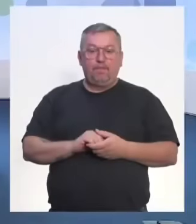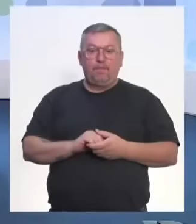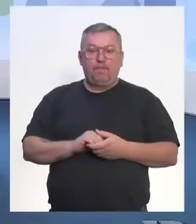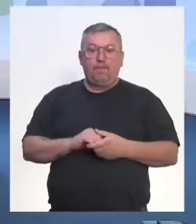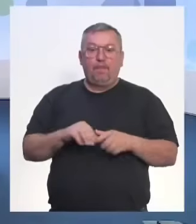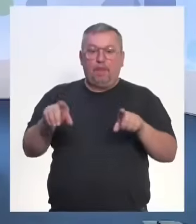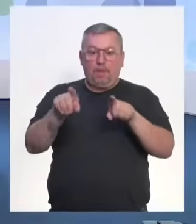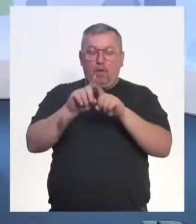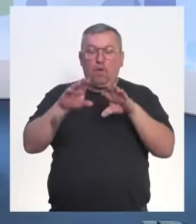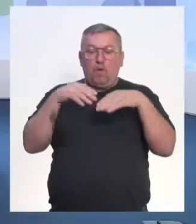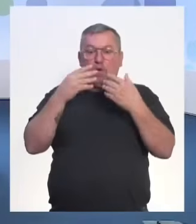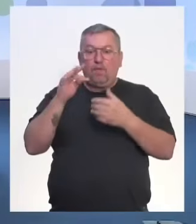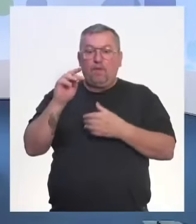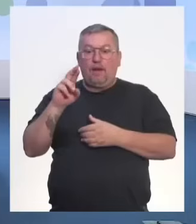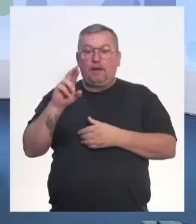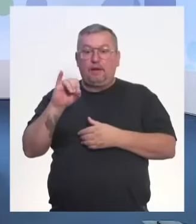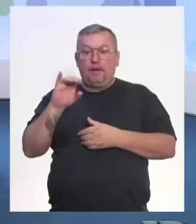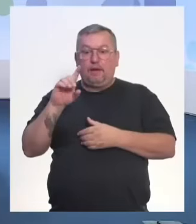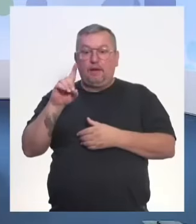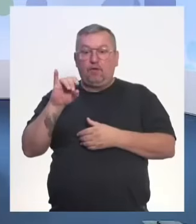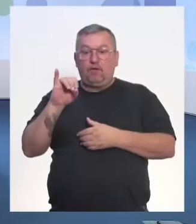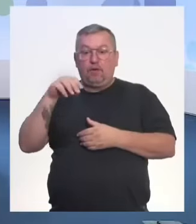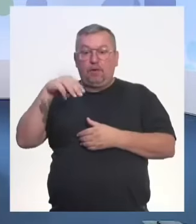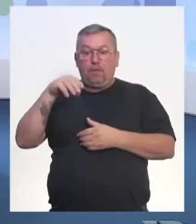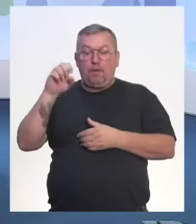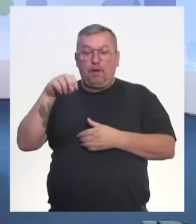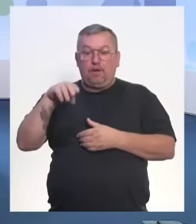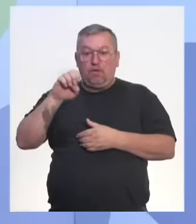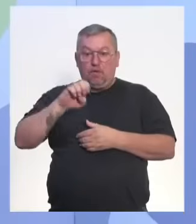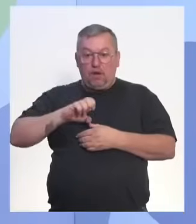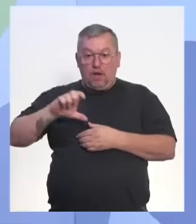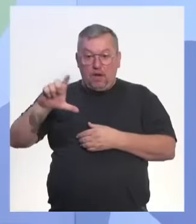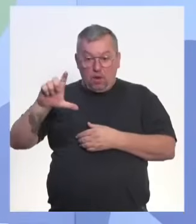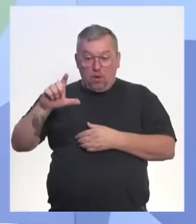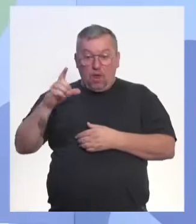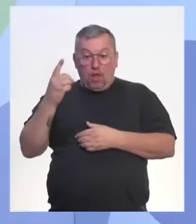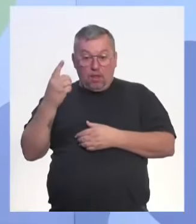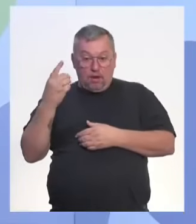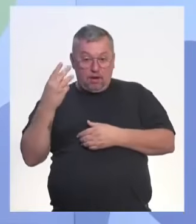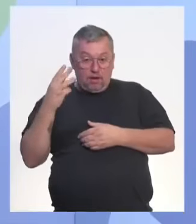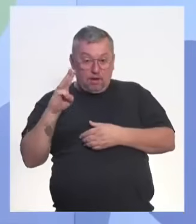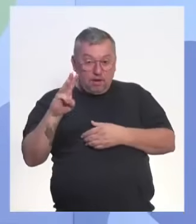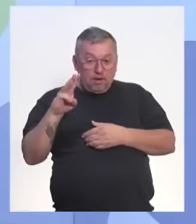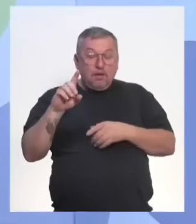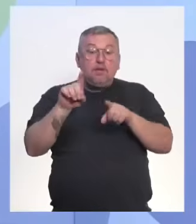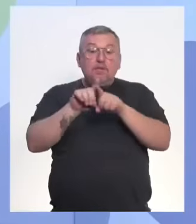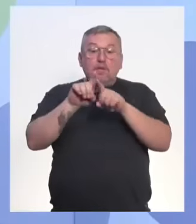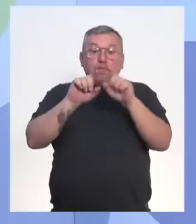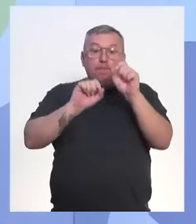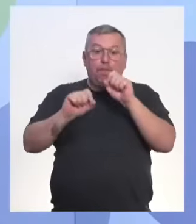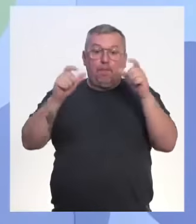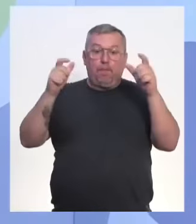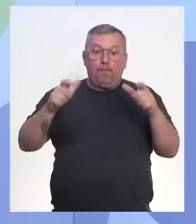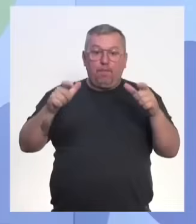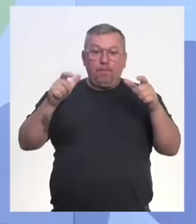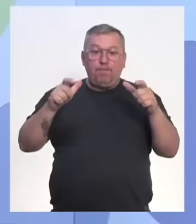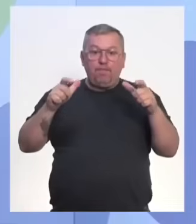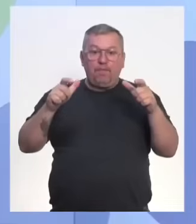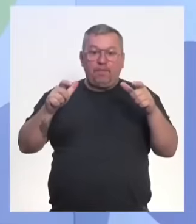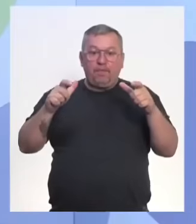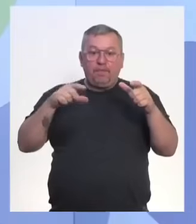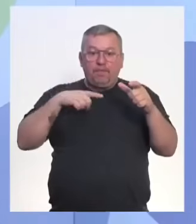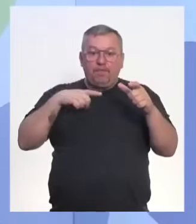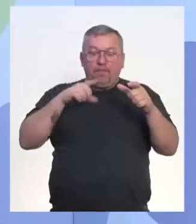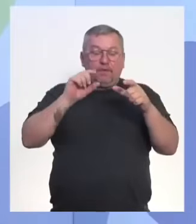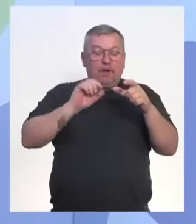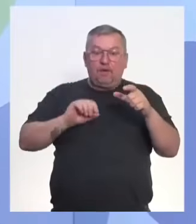figura tridimensional, ela eu costumava falar com os meus alunos, que também é aquela que ocupa lugar no espaço. Ela não